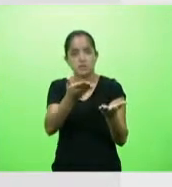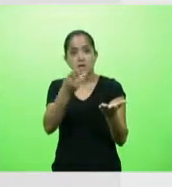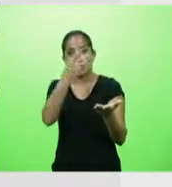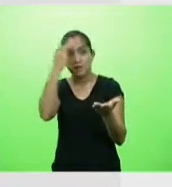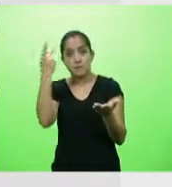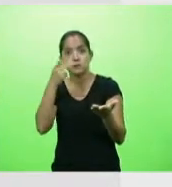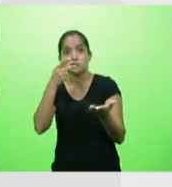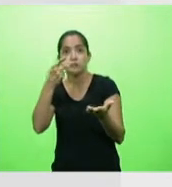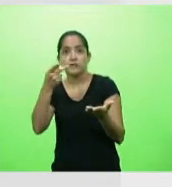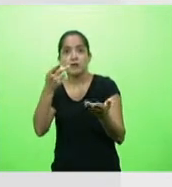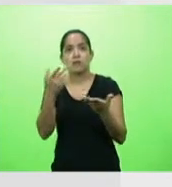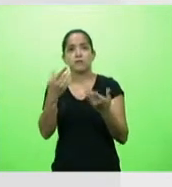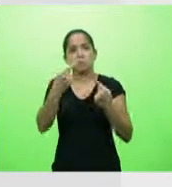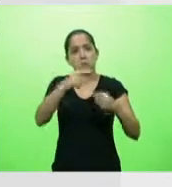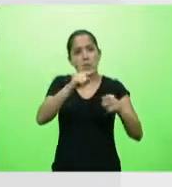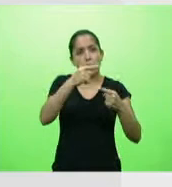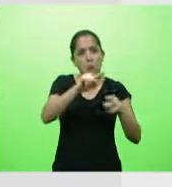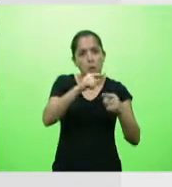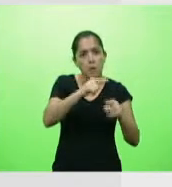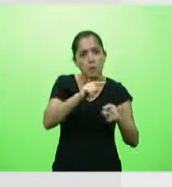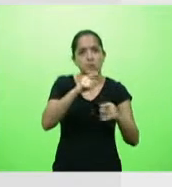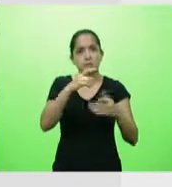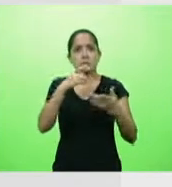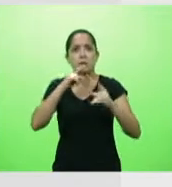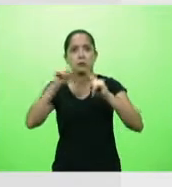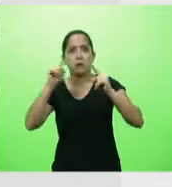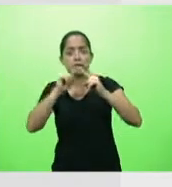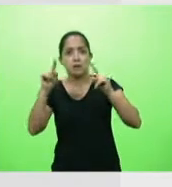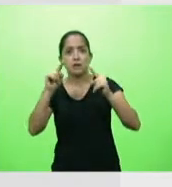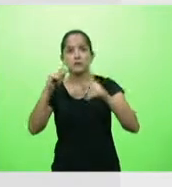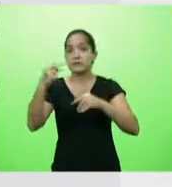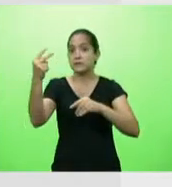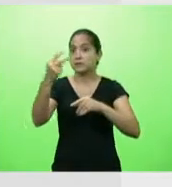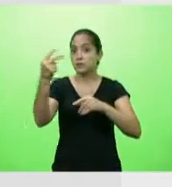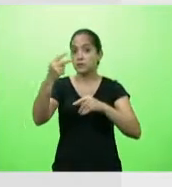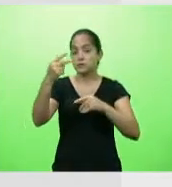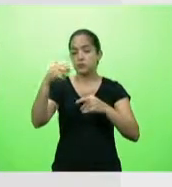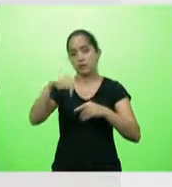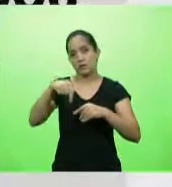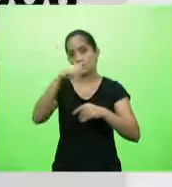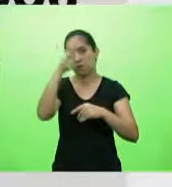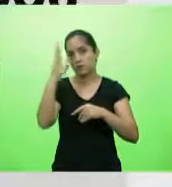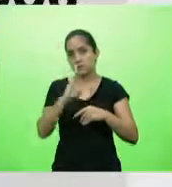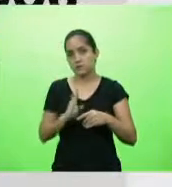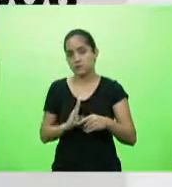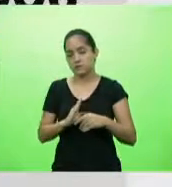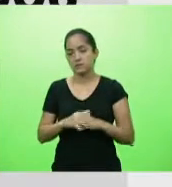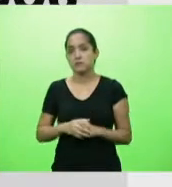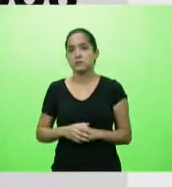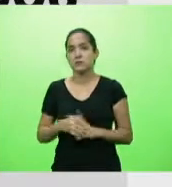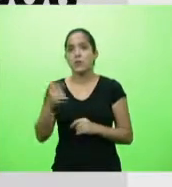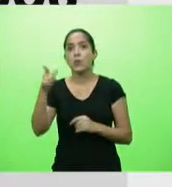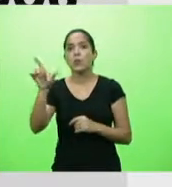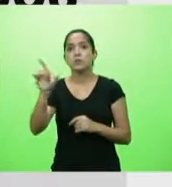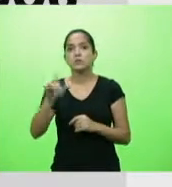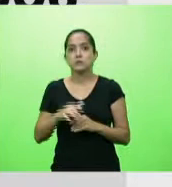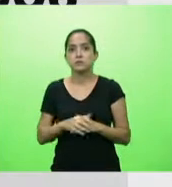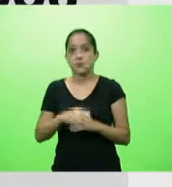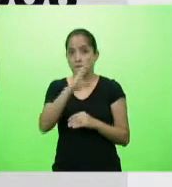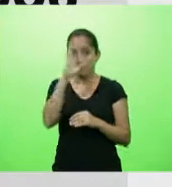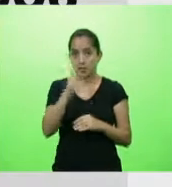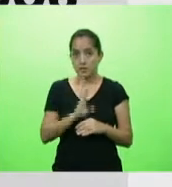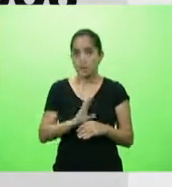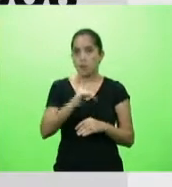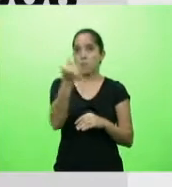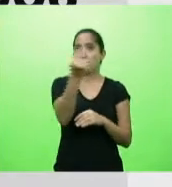ainda, mas estamos em segundo na América Latina. Pode passar a próxima imagem. Brasil é o primeiro